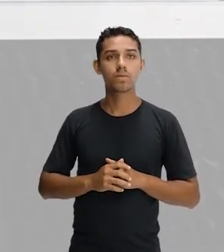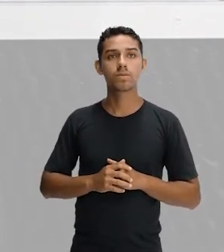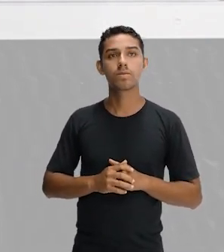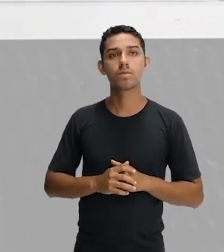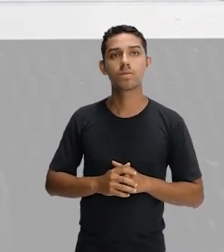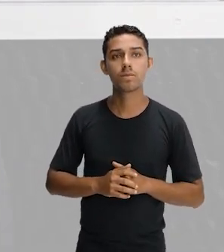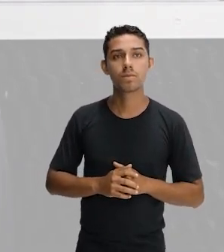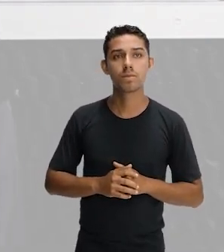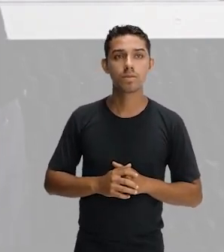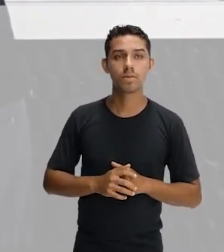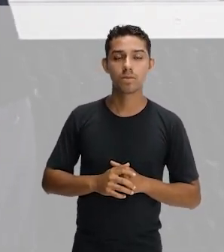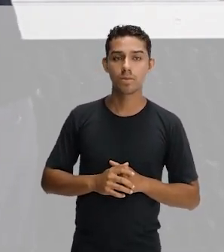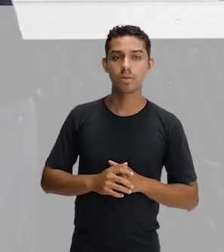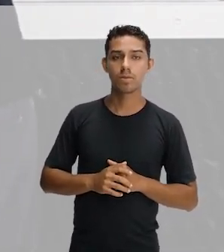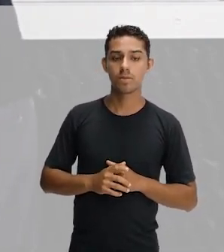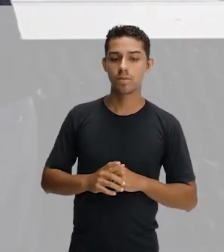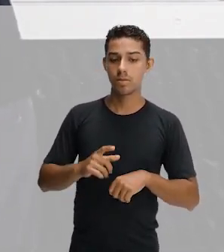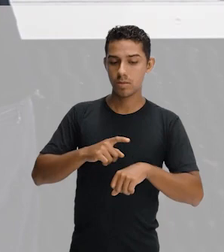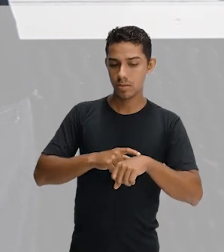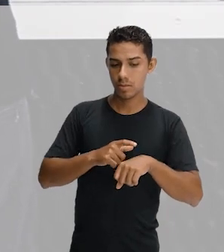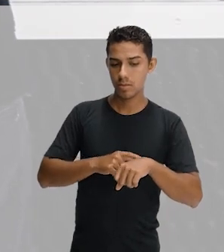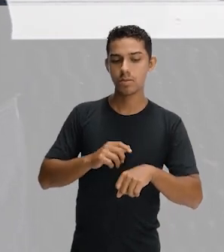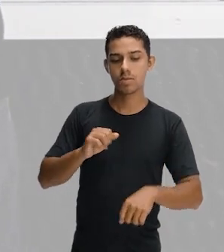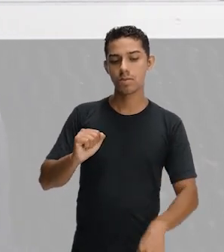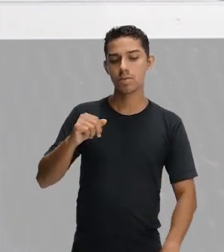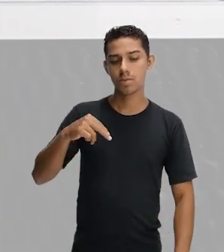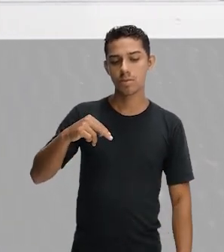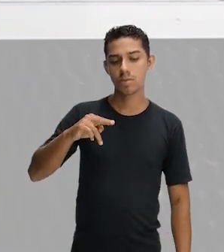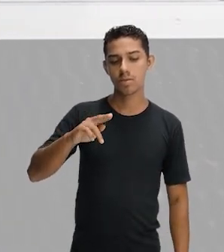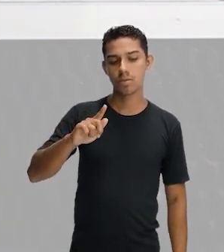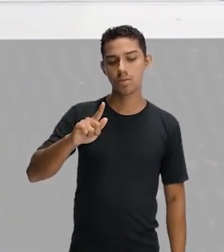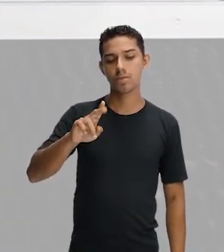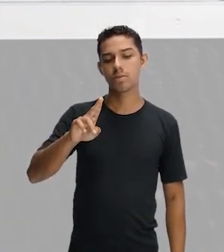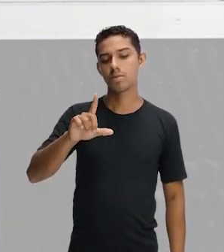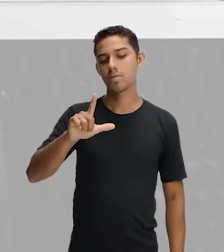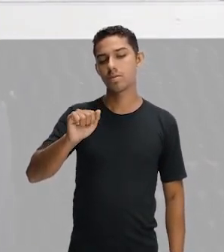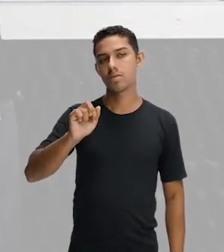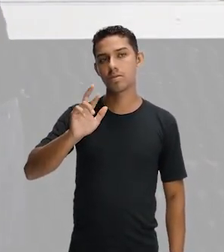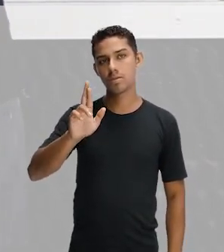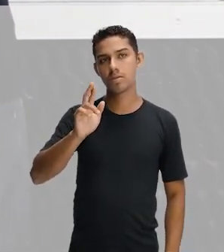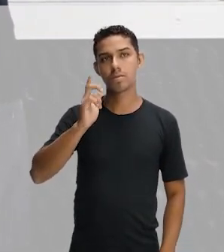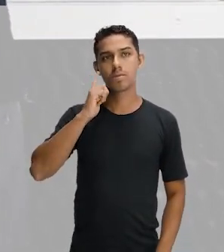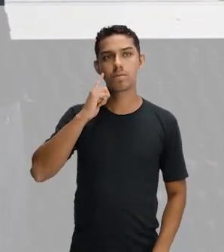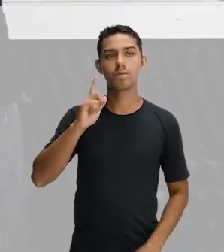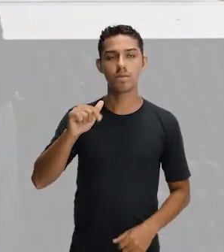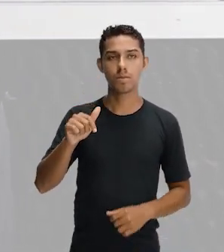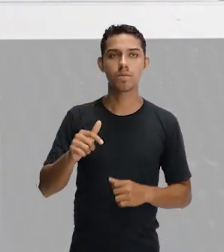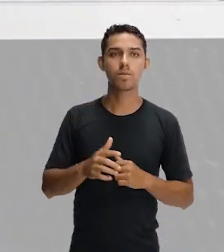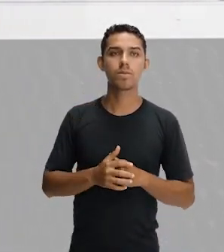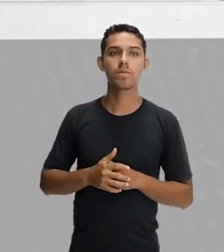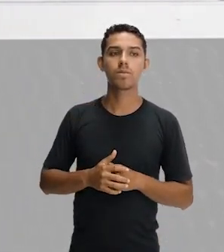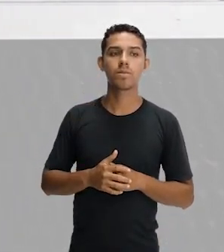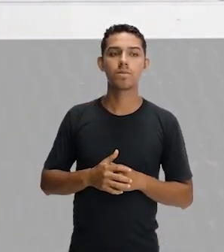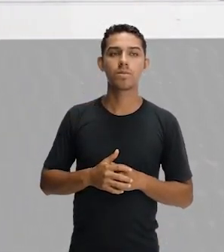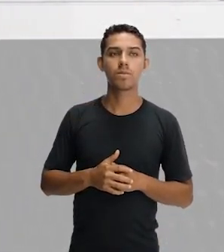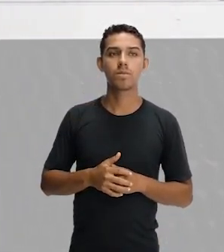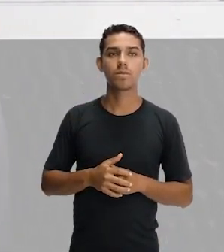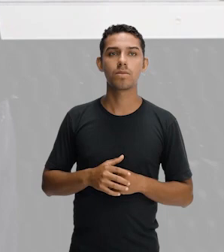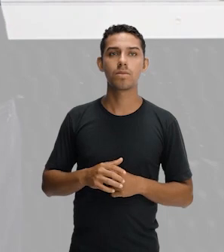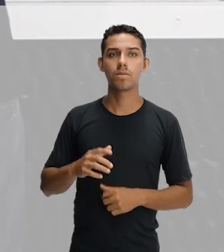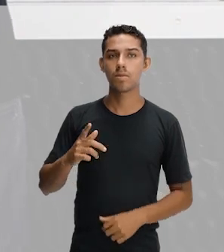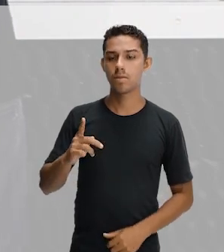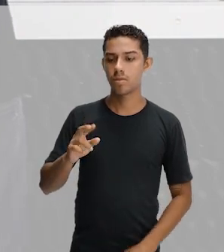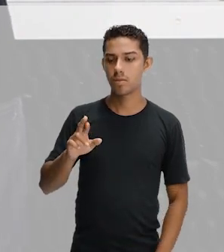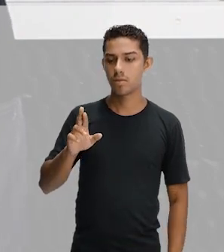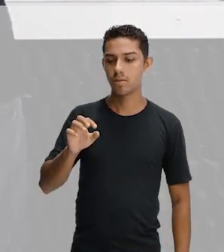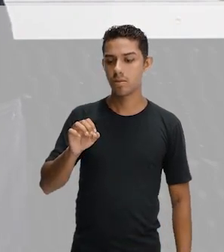o momento angular ele é dado, né, pelo produto do